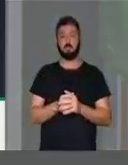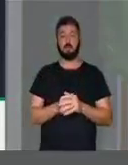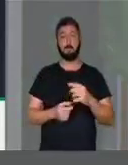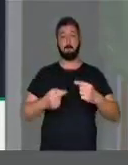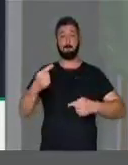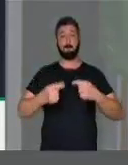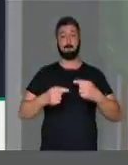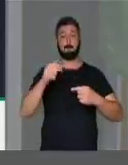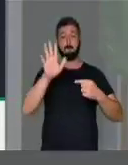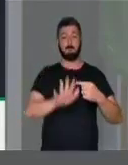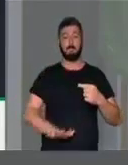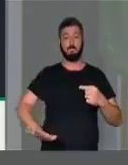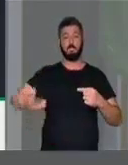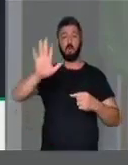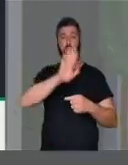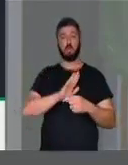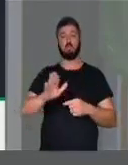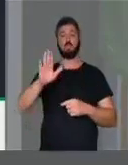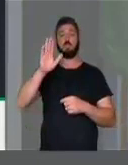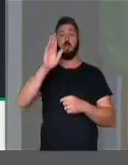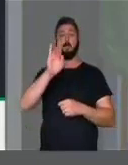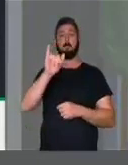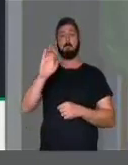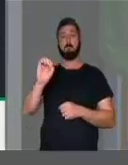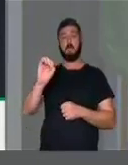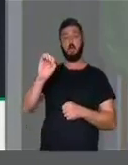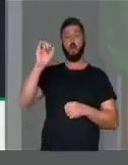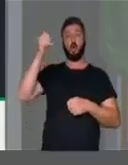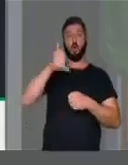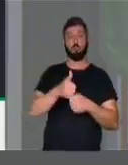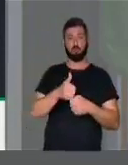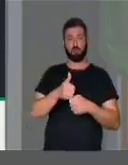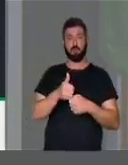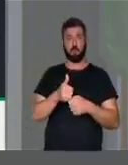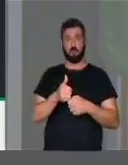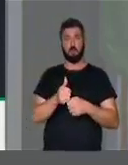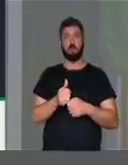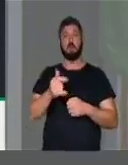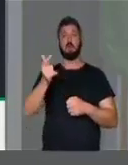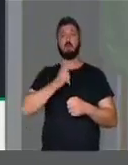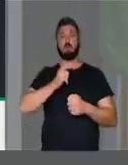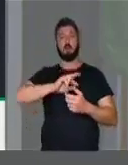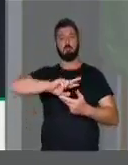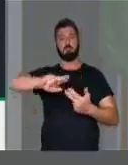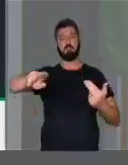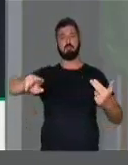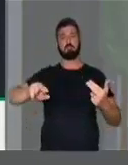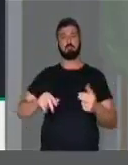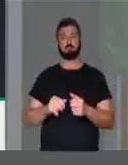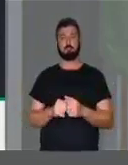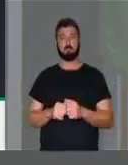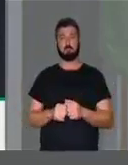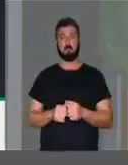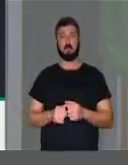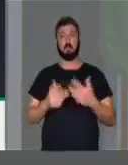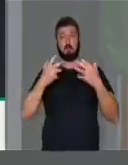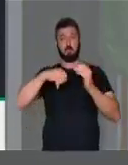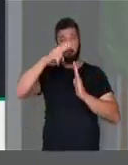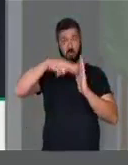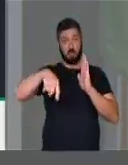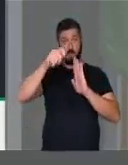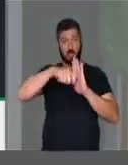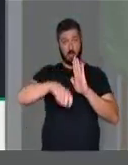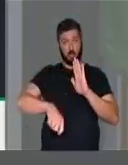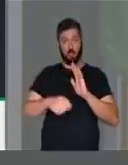a Política Nacional de Biocombustíveis, o RenovaBio e da outras providências. Vamos à leitura